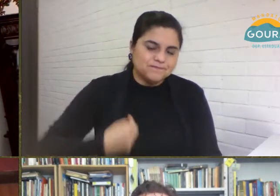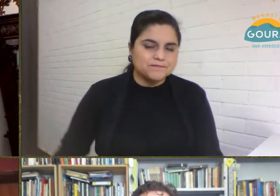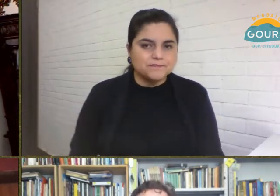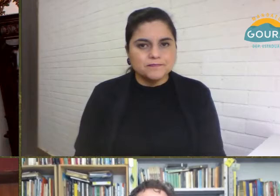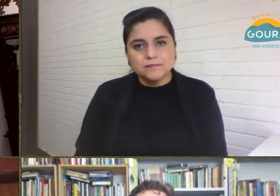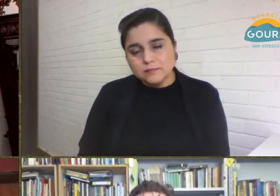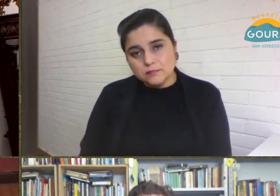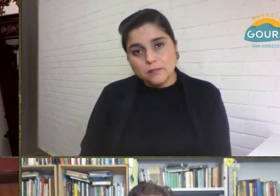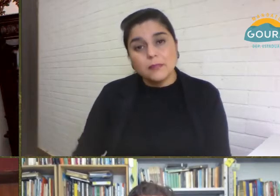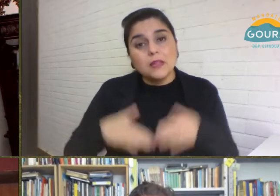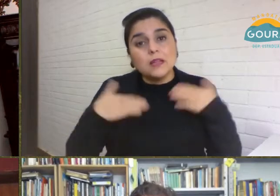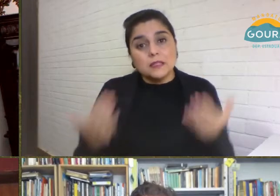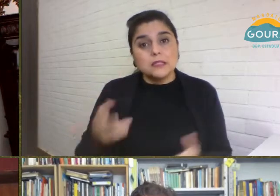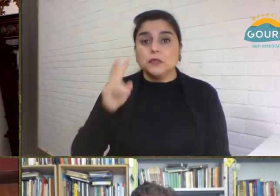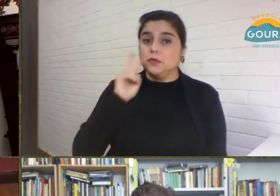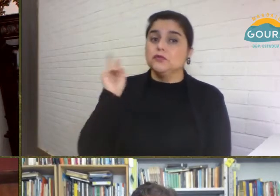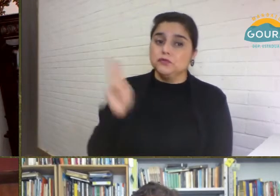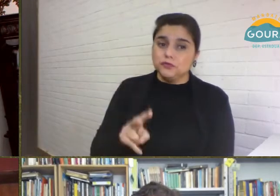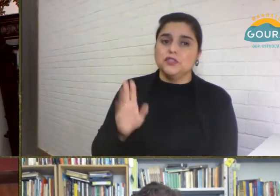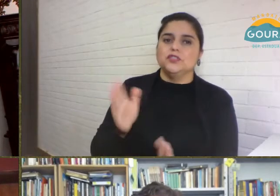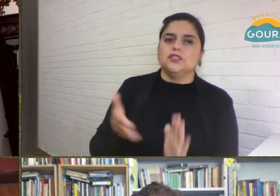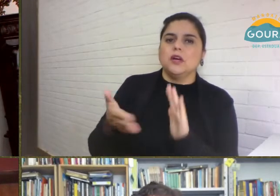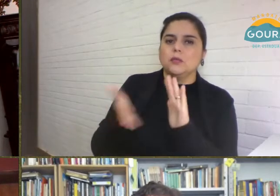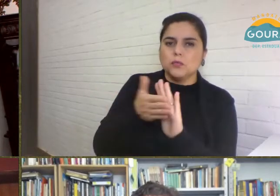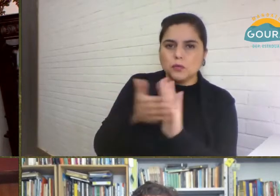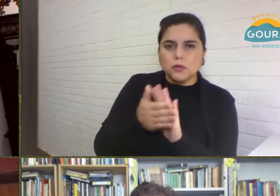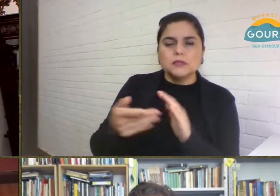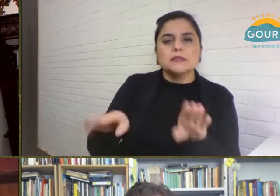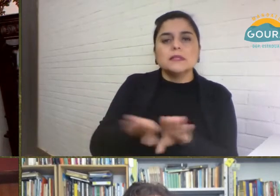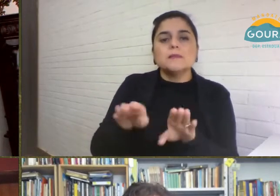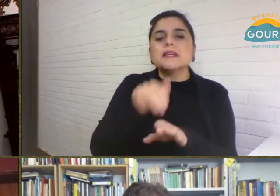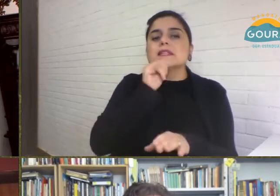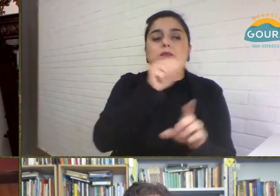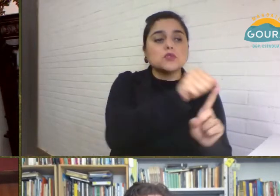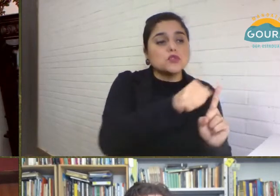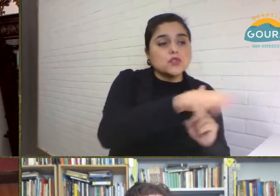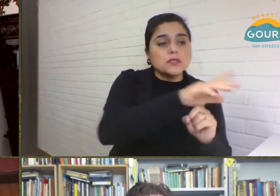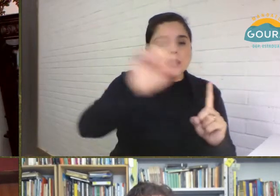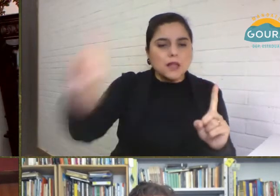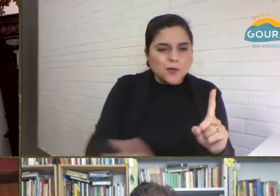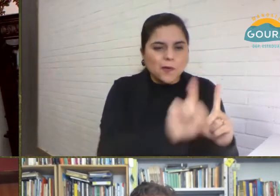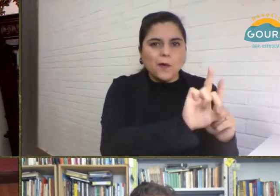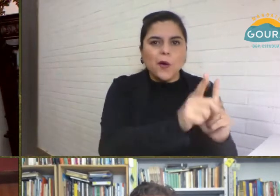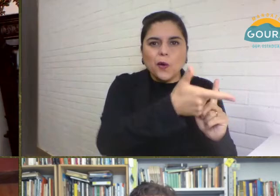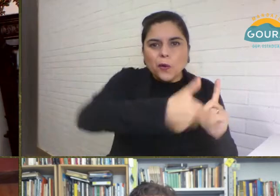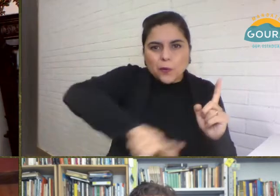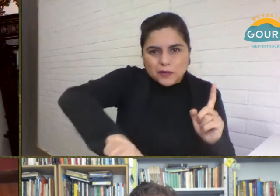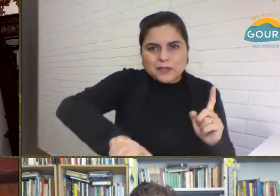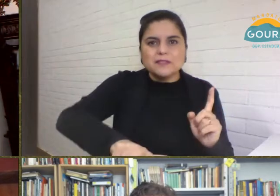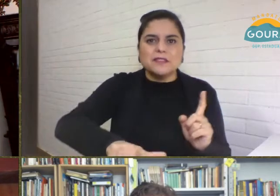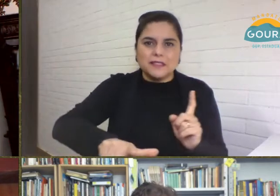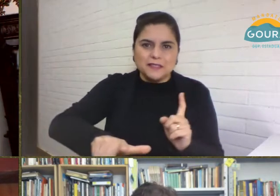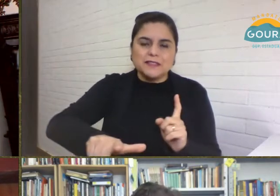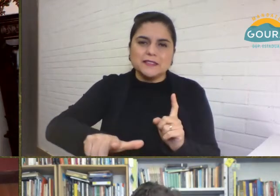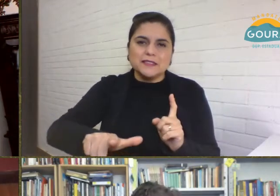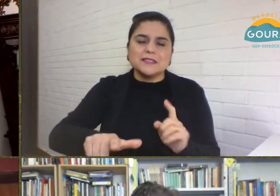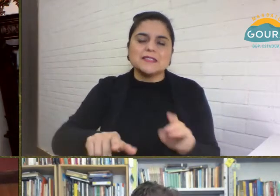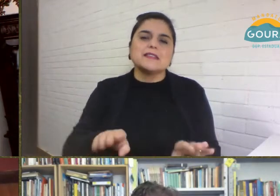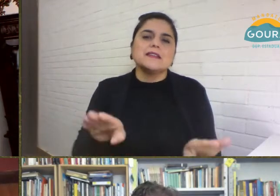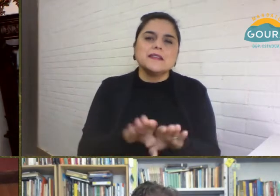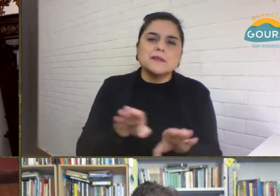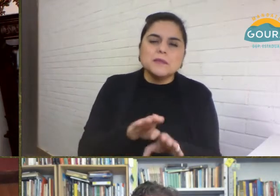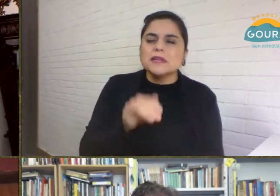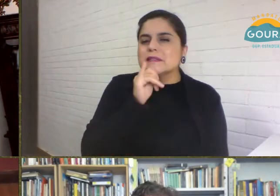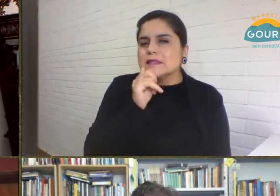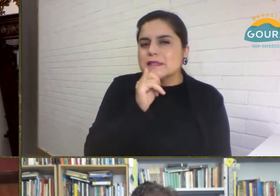Havia propostas na área da reinserção social, nomeadamente propostas no sentido da criação